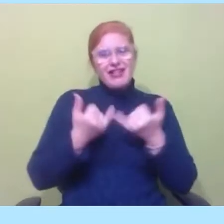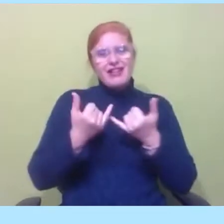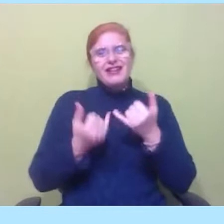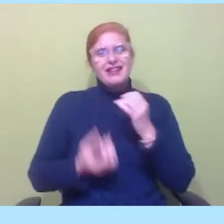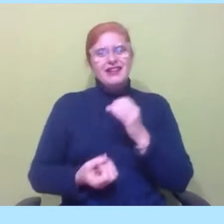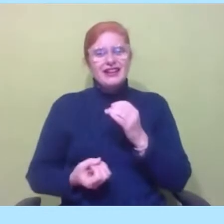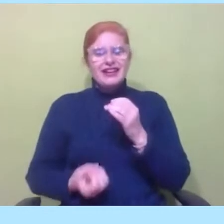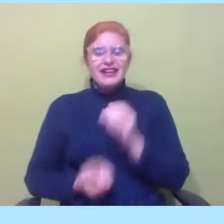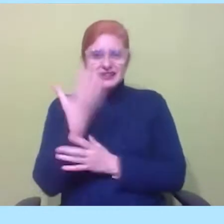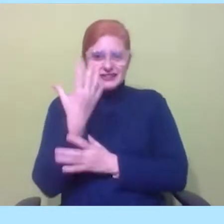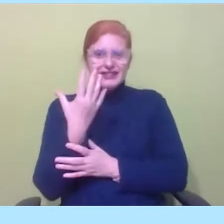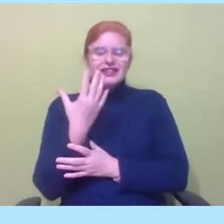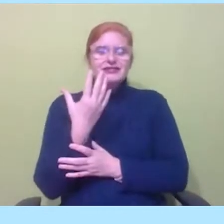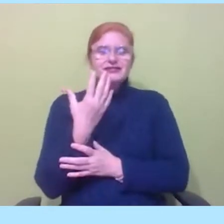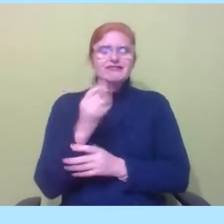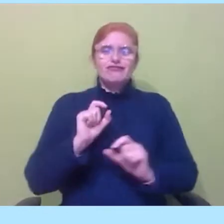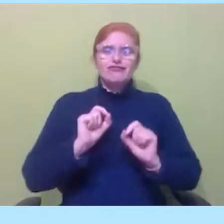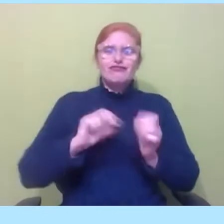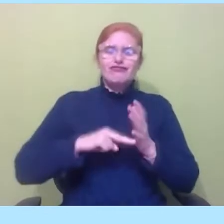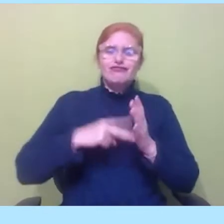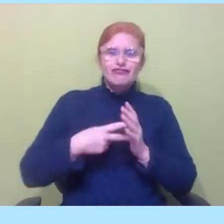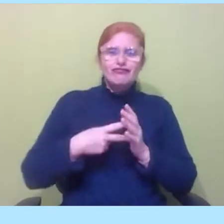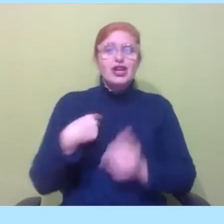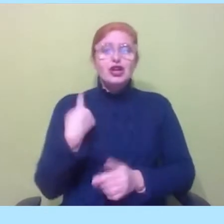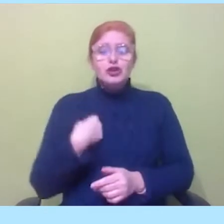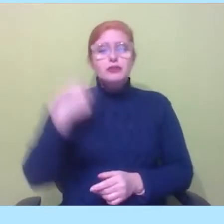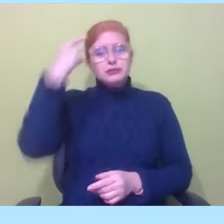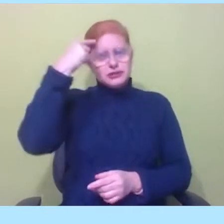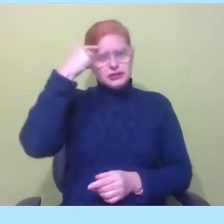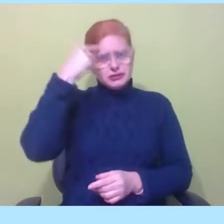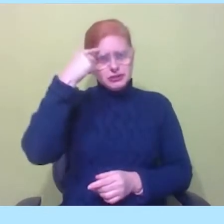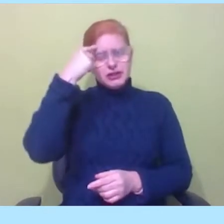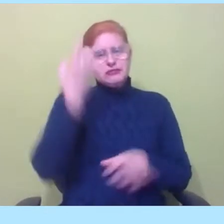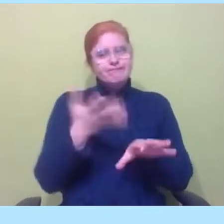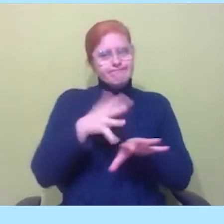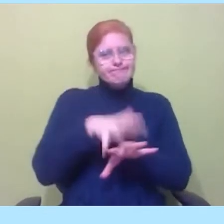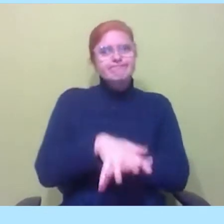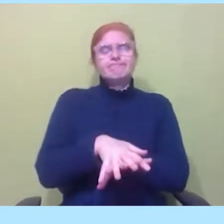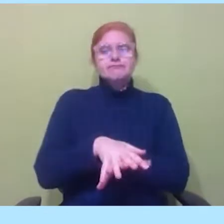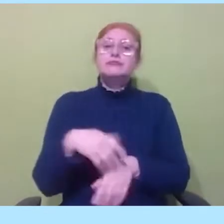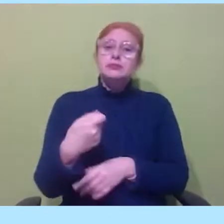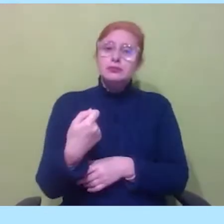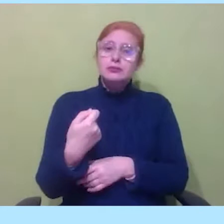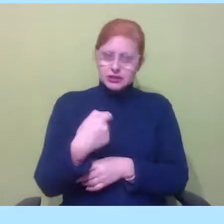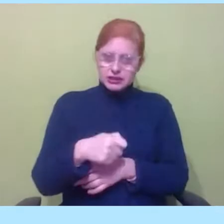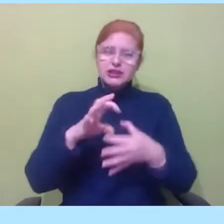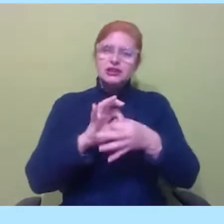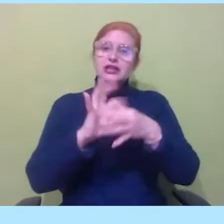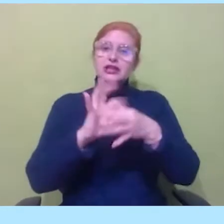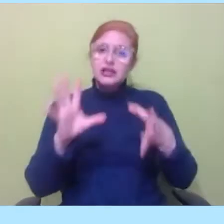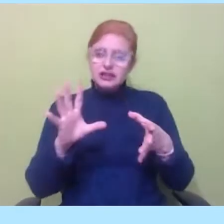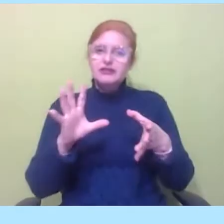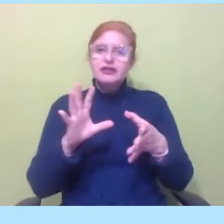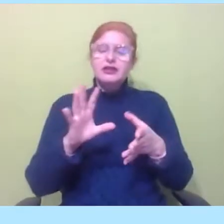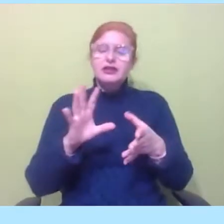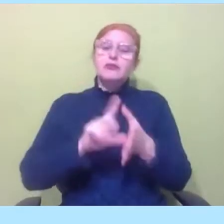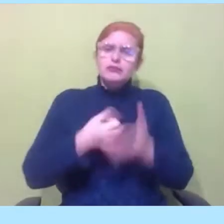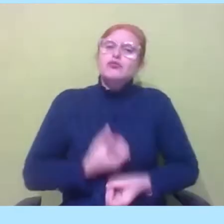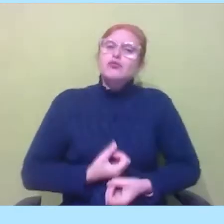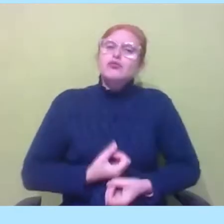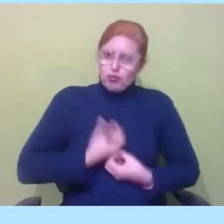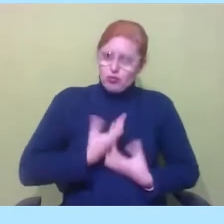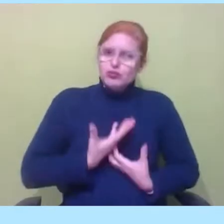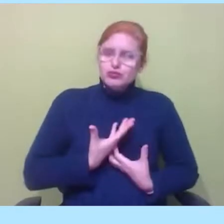pensamento enquanto interseccionalidade precisa ser livre para ser reproduzido, desde que não seja